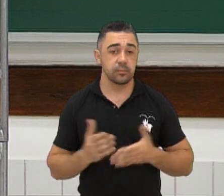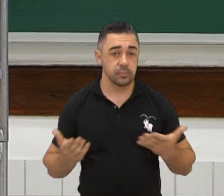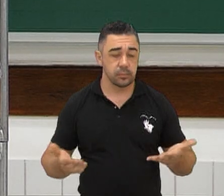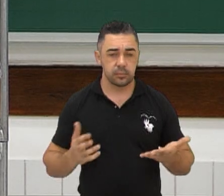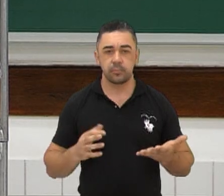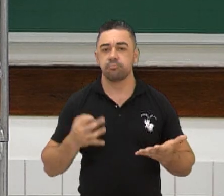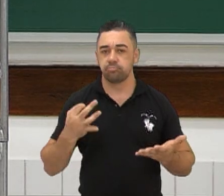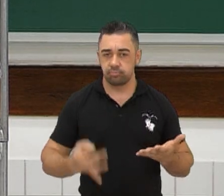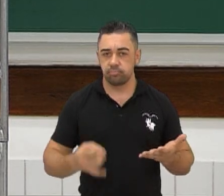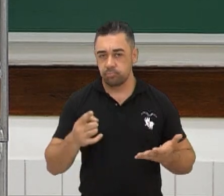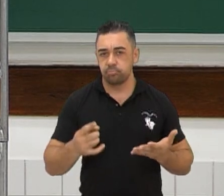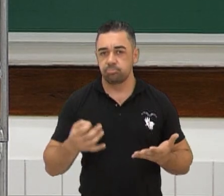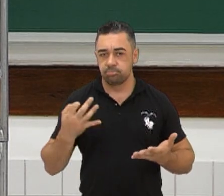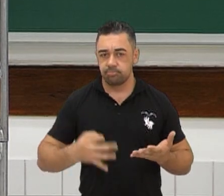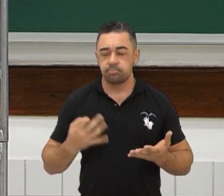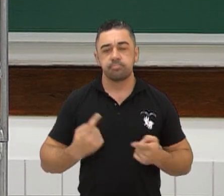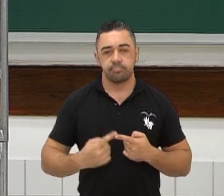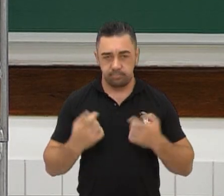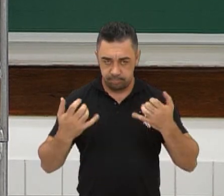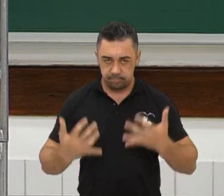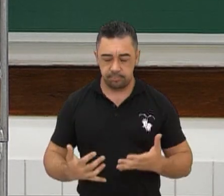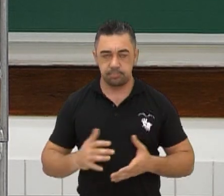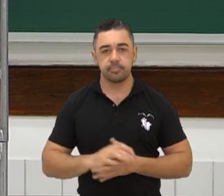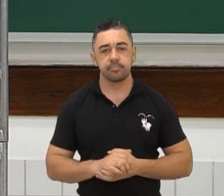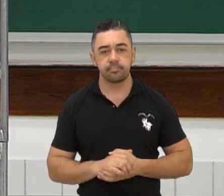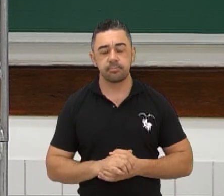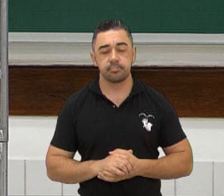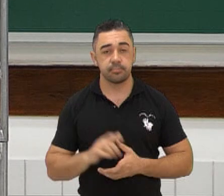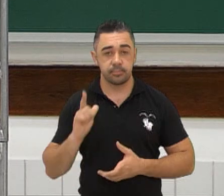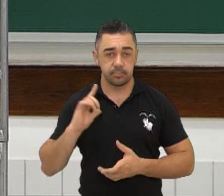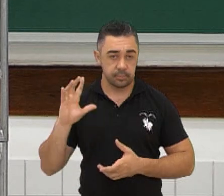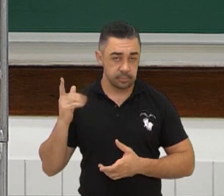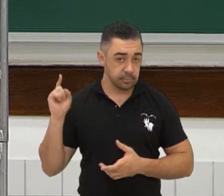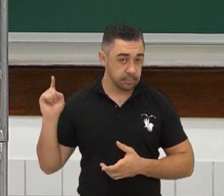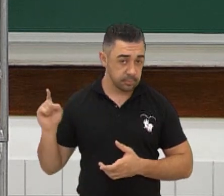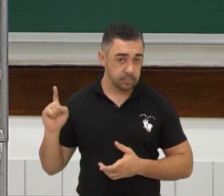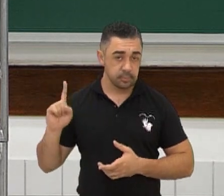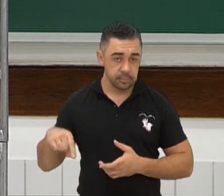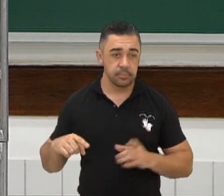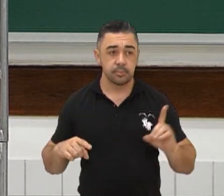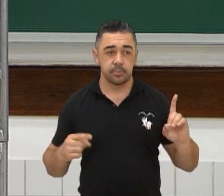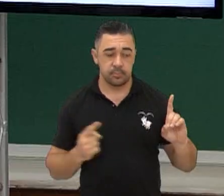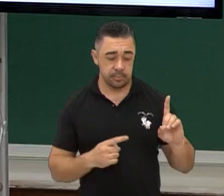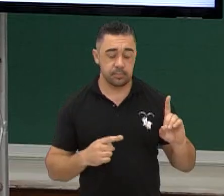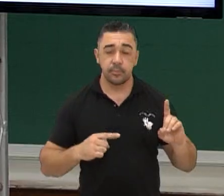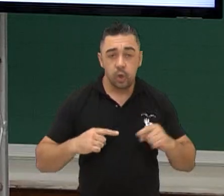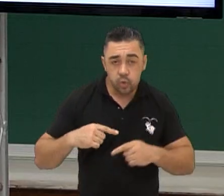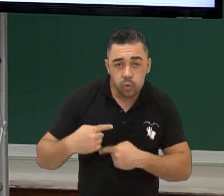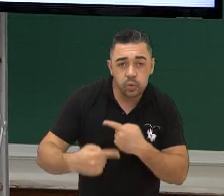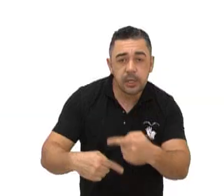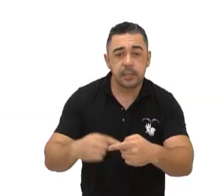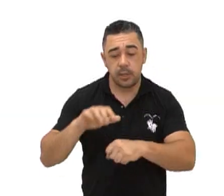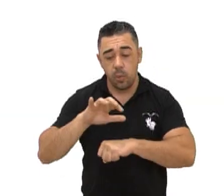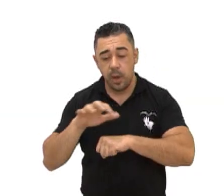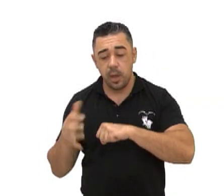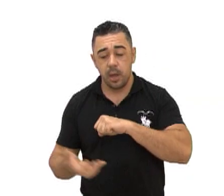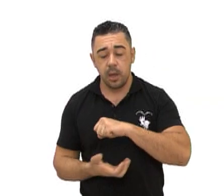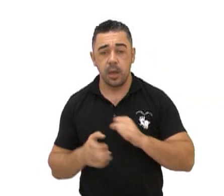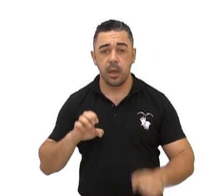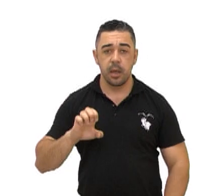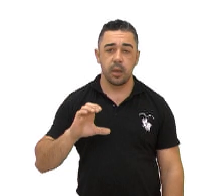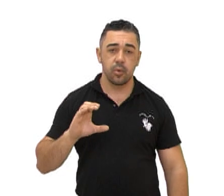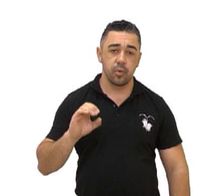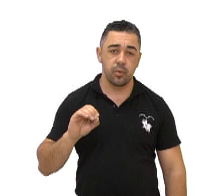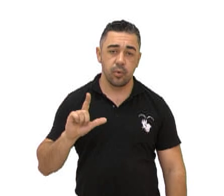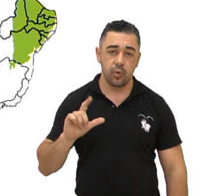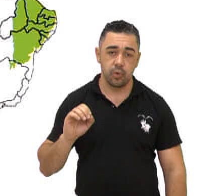Essa eu tenho certeza que você acertou, porque a gente falou bastante. Então, quando ocorre isso aqui, está acontecendo um processo de sucessão ecológica. Né? A gente falou bastante na